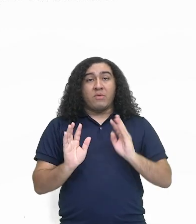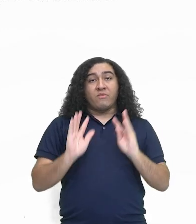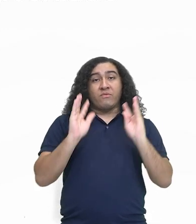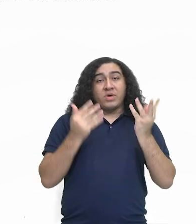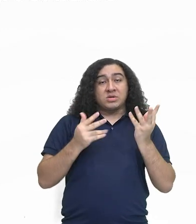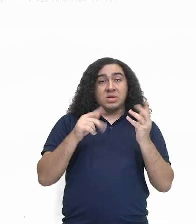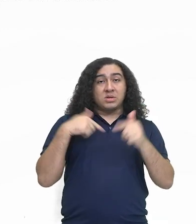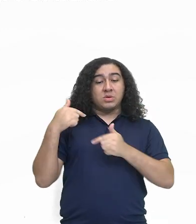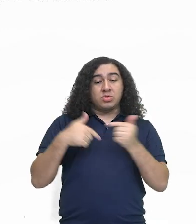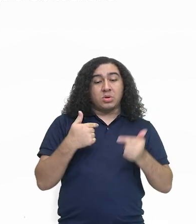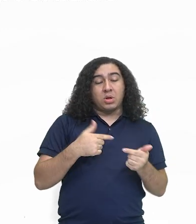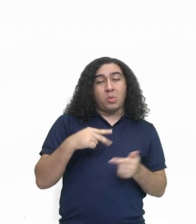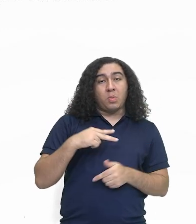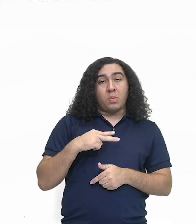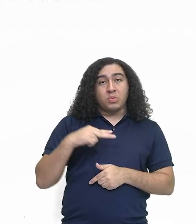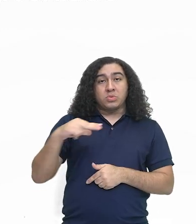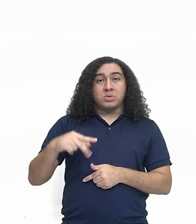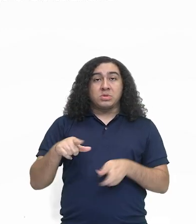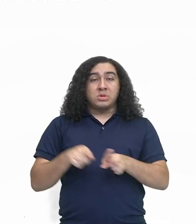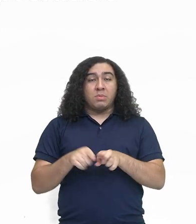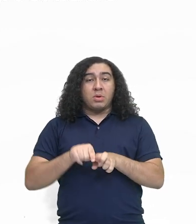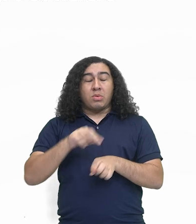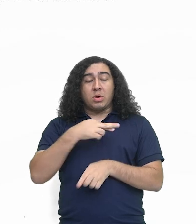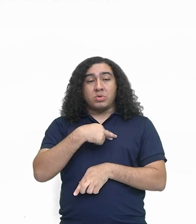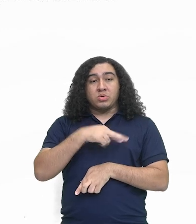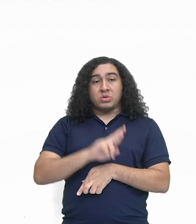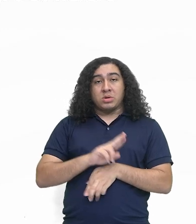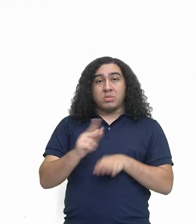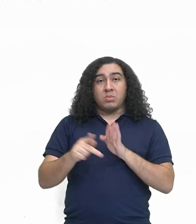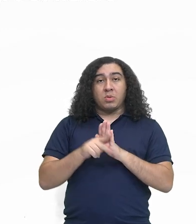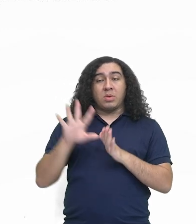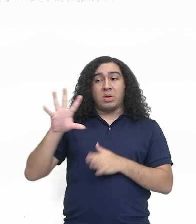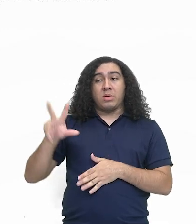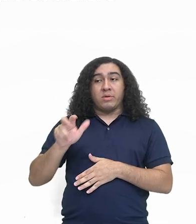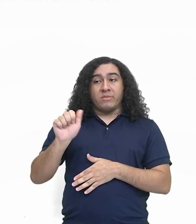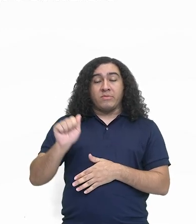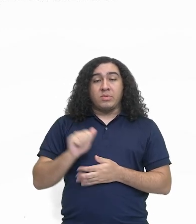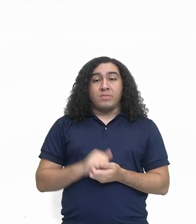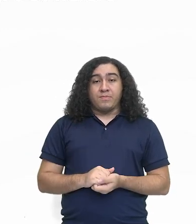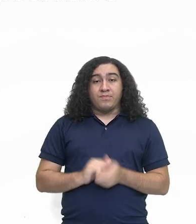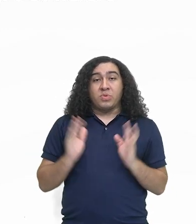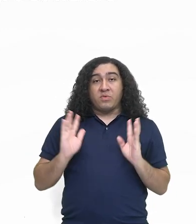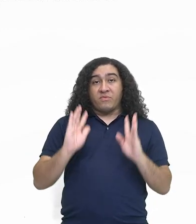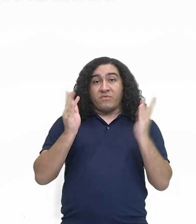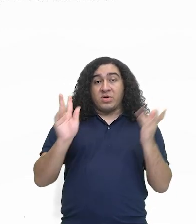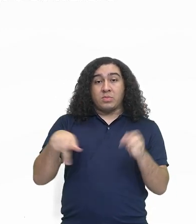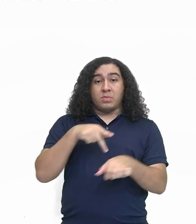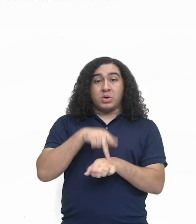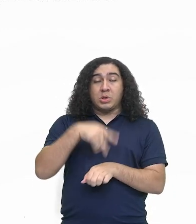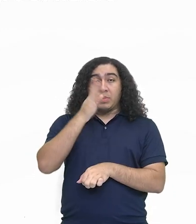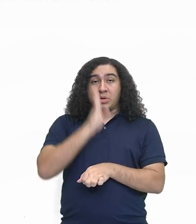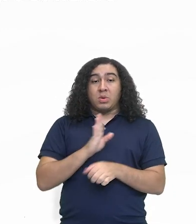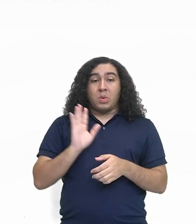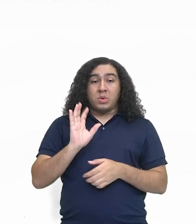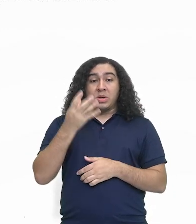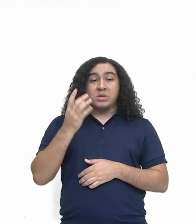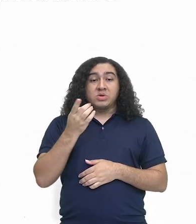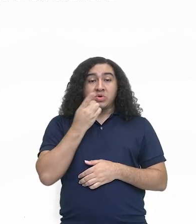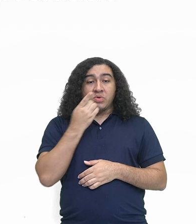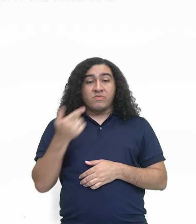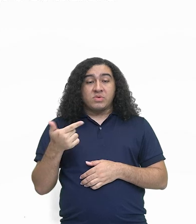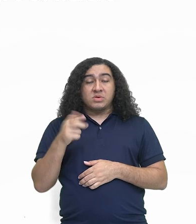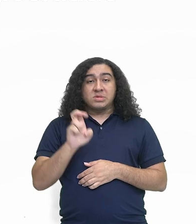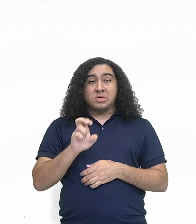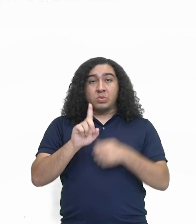com a religiosidade e o simbolismo africano. Os festejos no Brasil ocorrem no período de 25 de